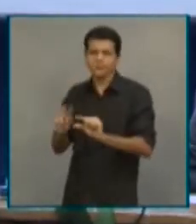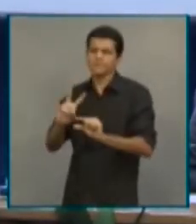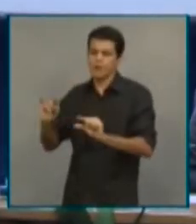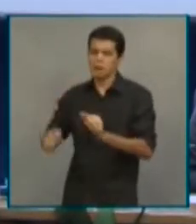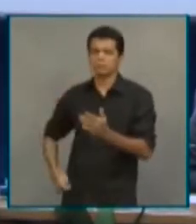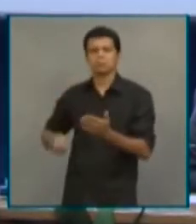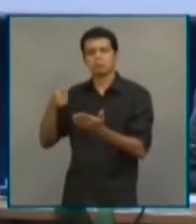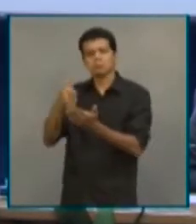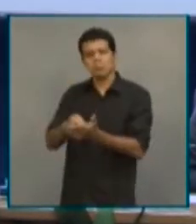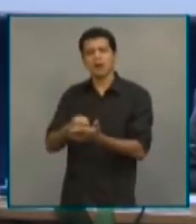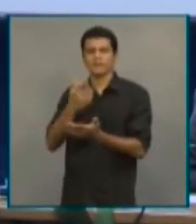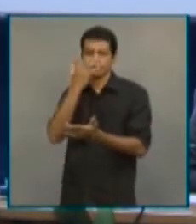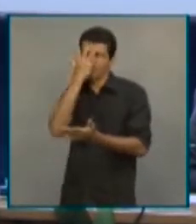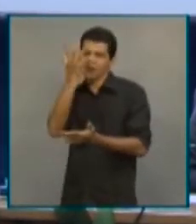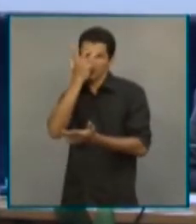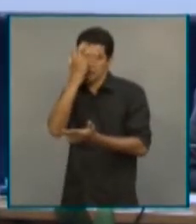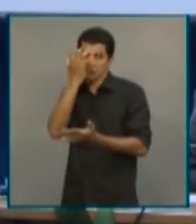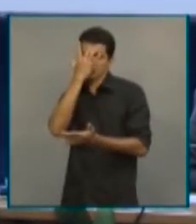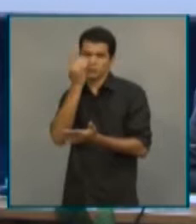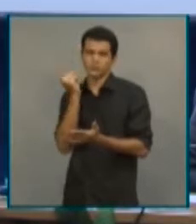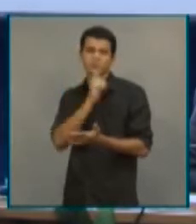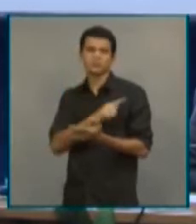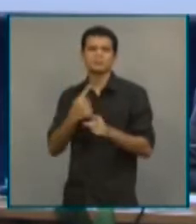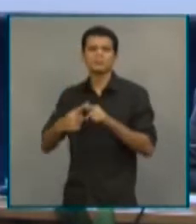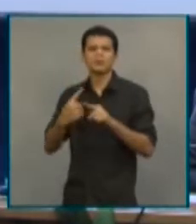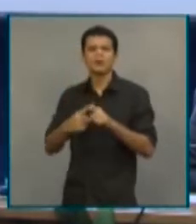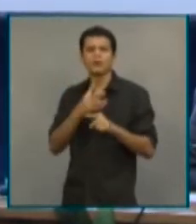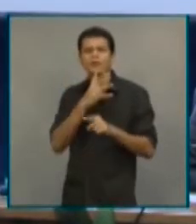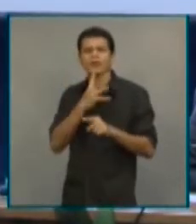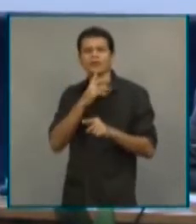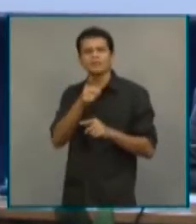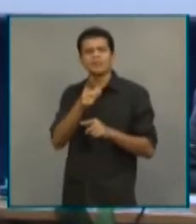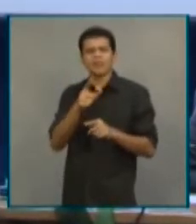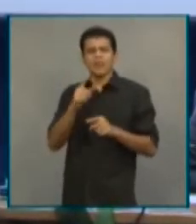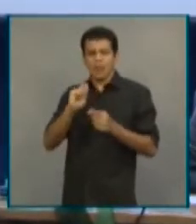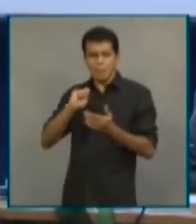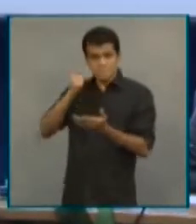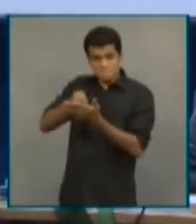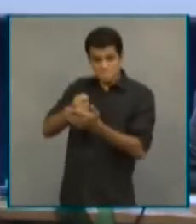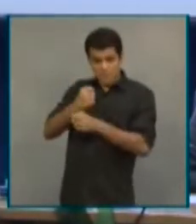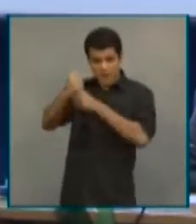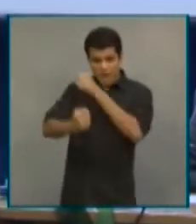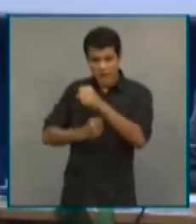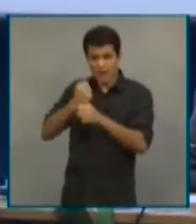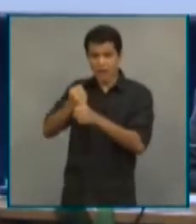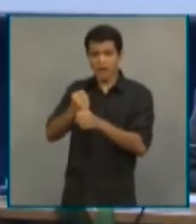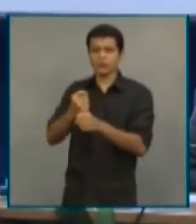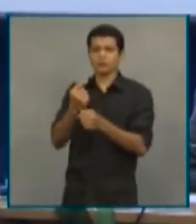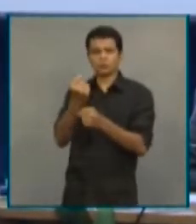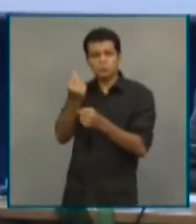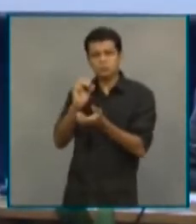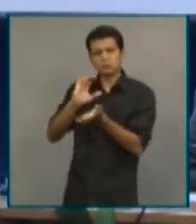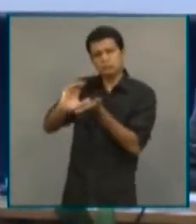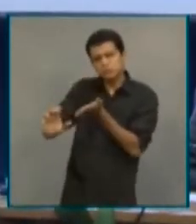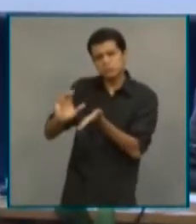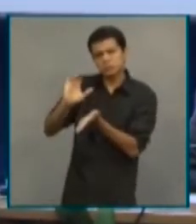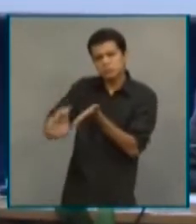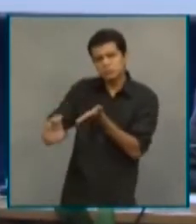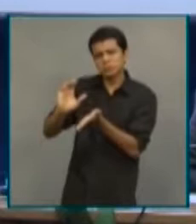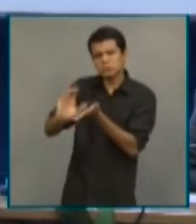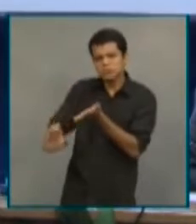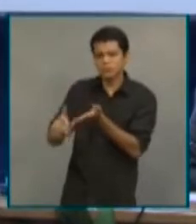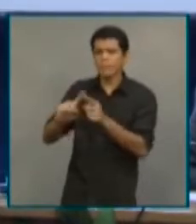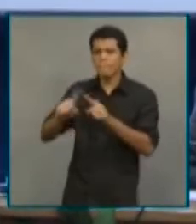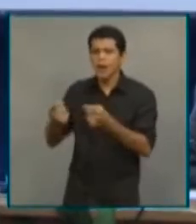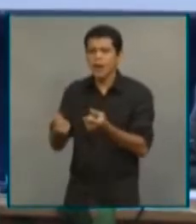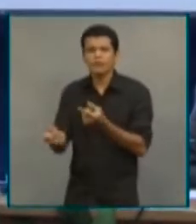pagar, sem falar que nós vamos instituir um sistema chamado anuidade bumerangue. Tudo que o advogado paga, ele vai receber de volta em serviço. Certificados digitais, curso